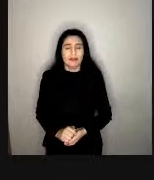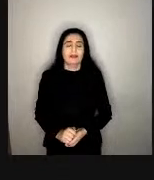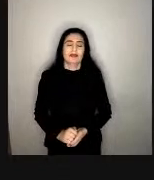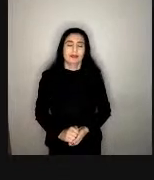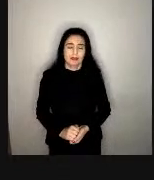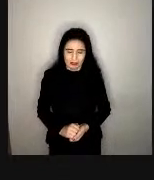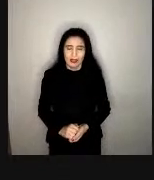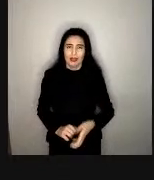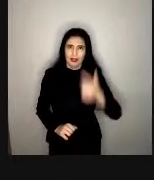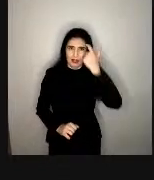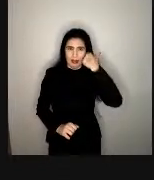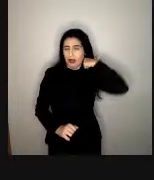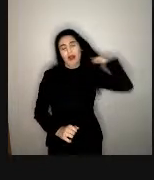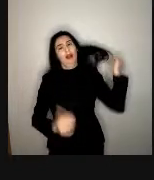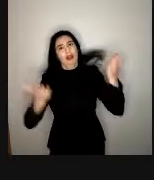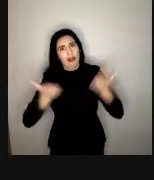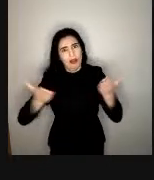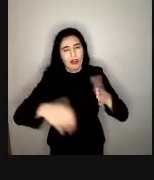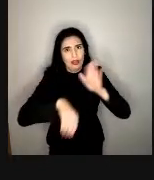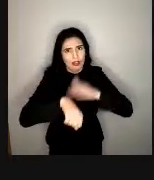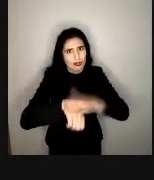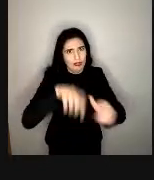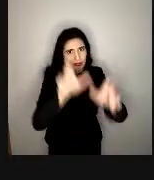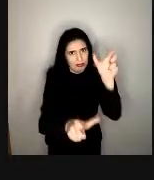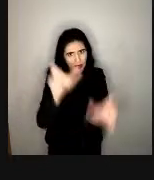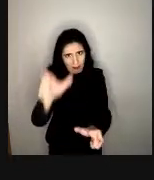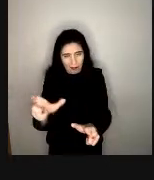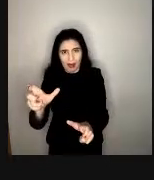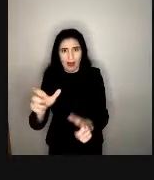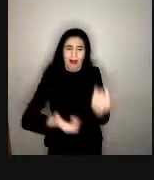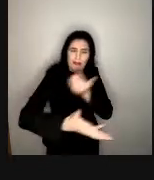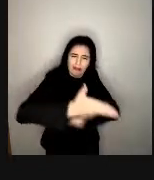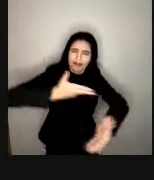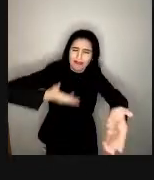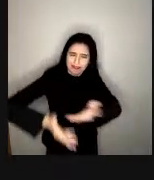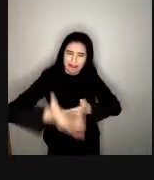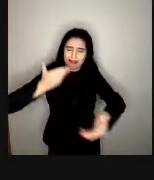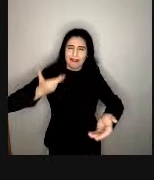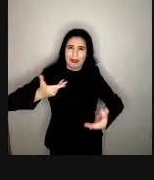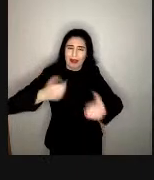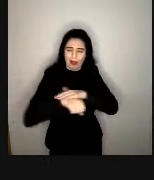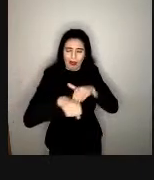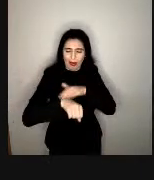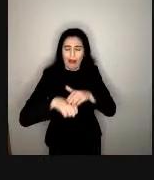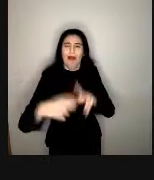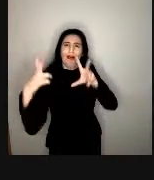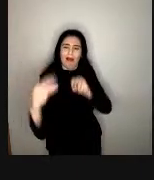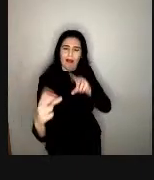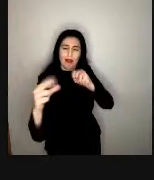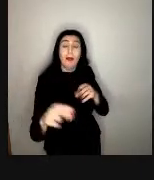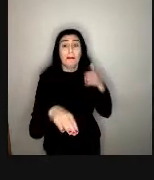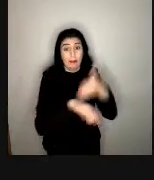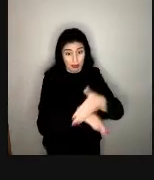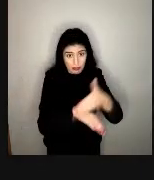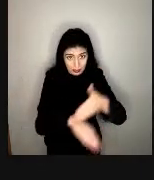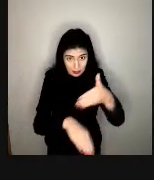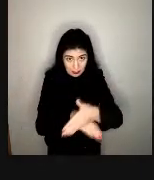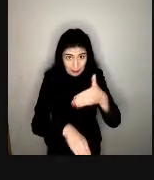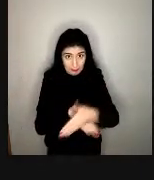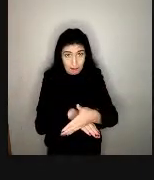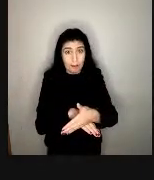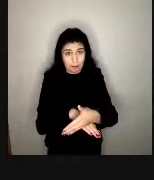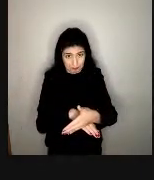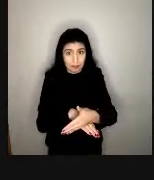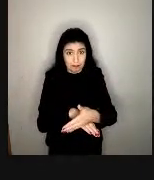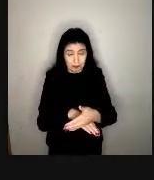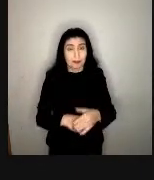Agora, gente, eu queria chamar para o nosso bate-papo, para que vocês pudessem participar e falassem e colocassem